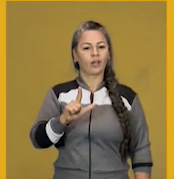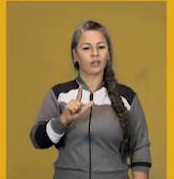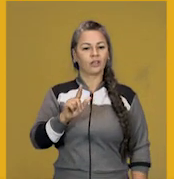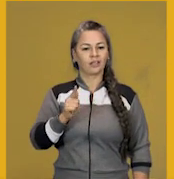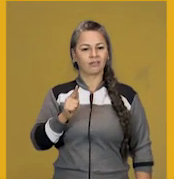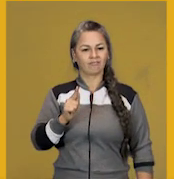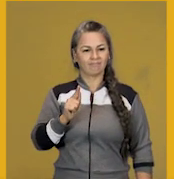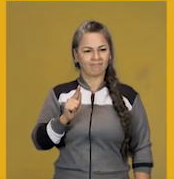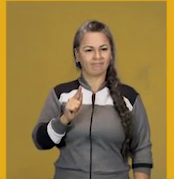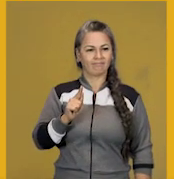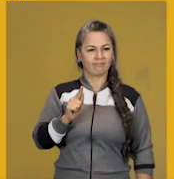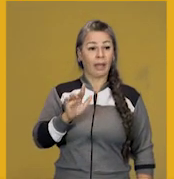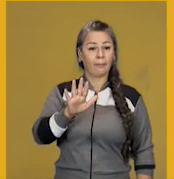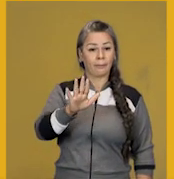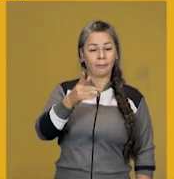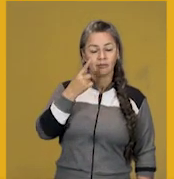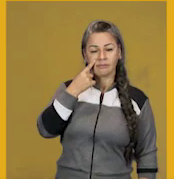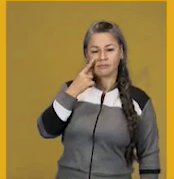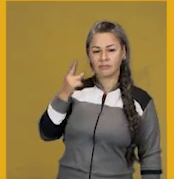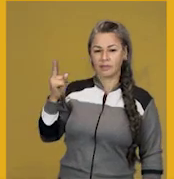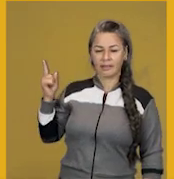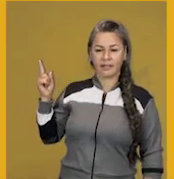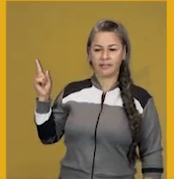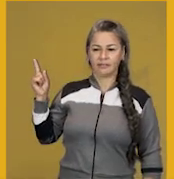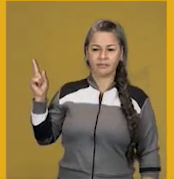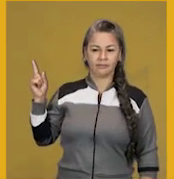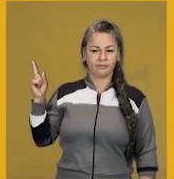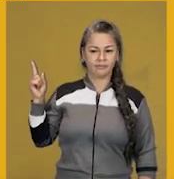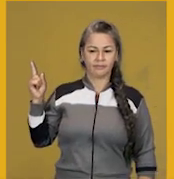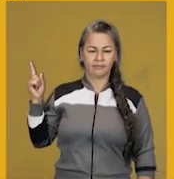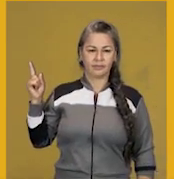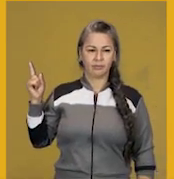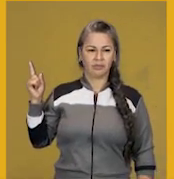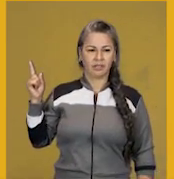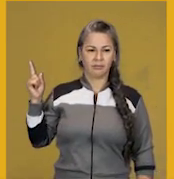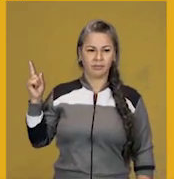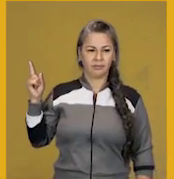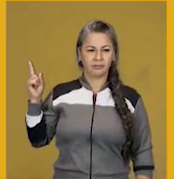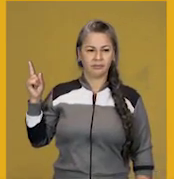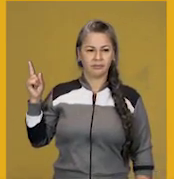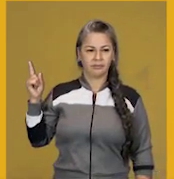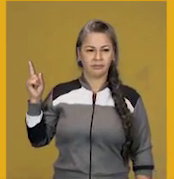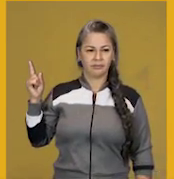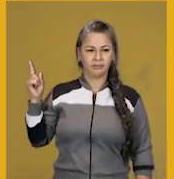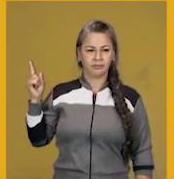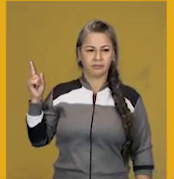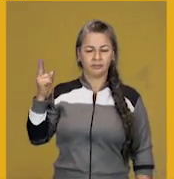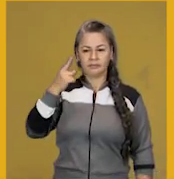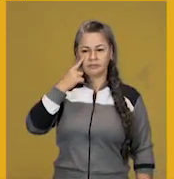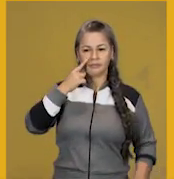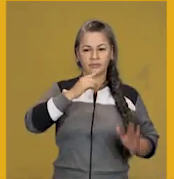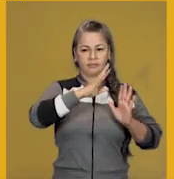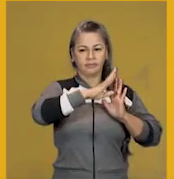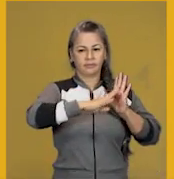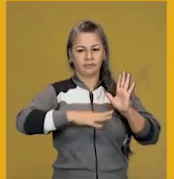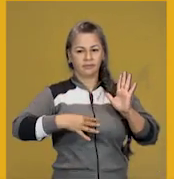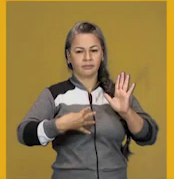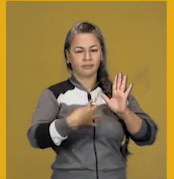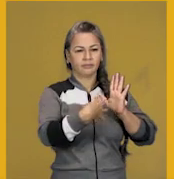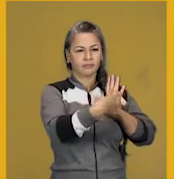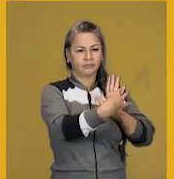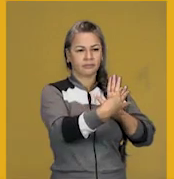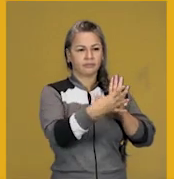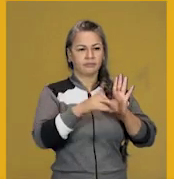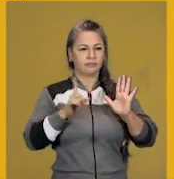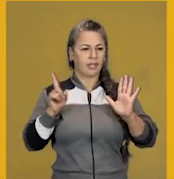fica? Presta atenção, ela deu aqui que o valor energético é 70 quilocalorias para